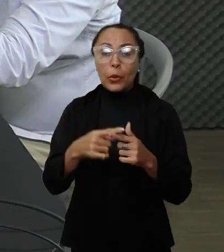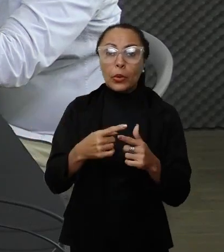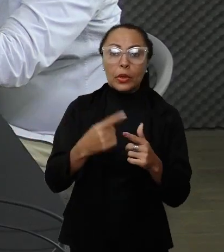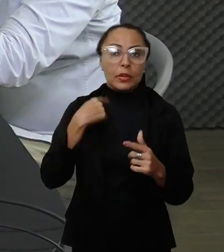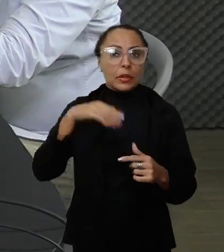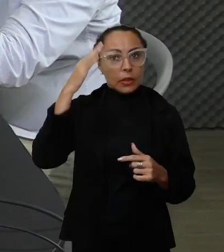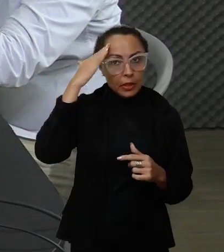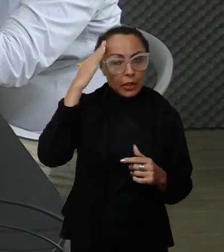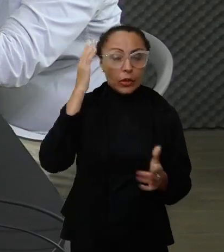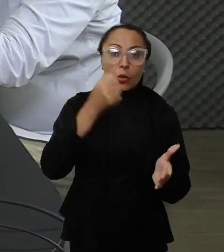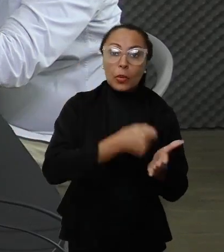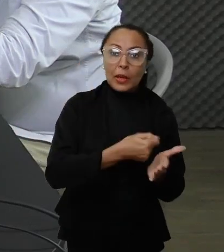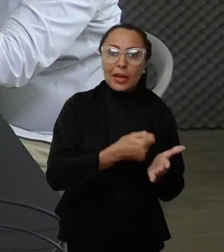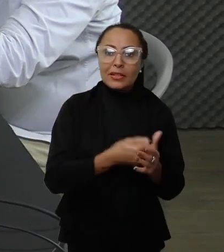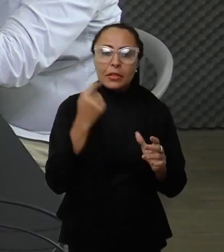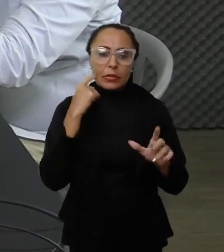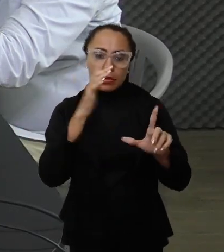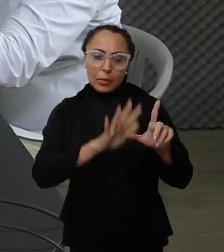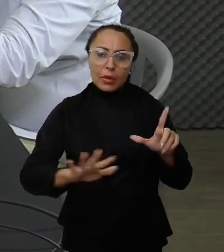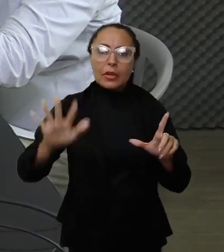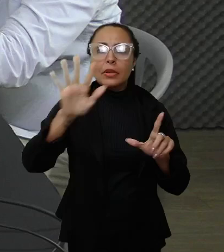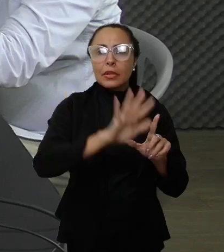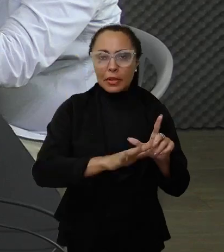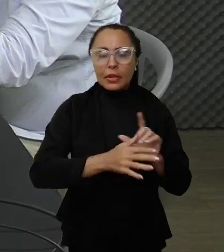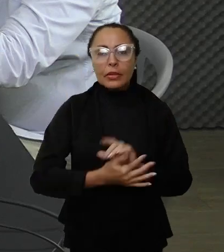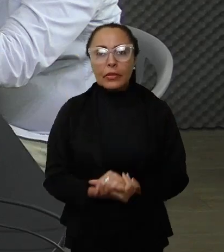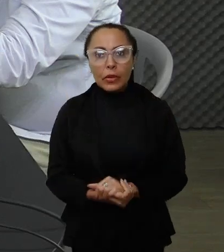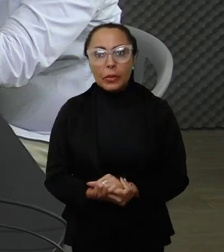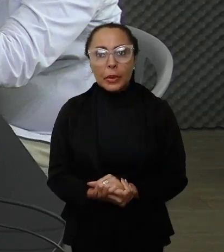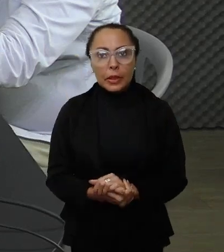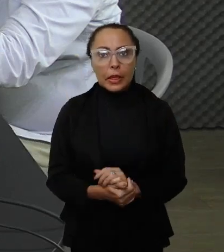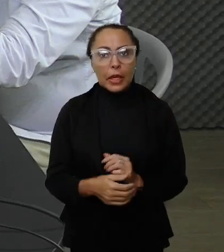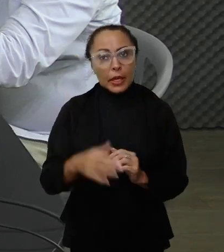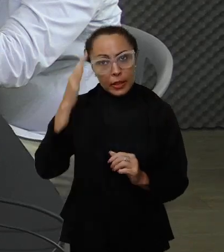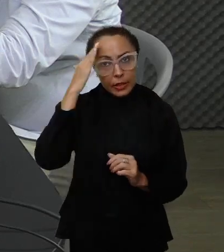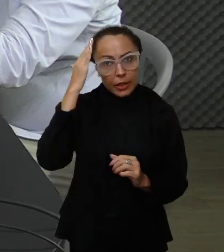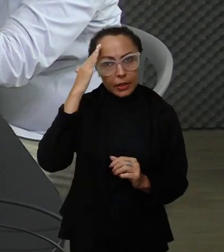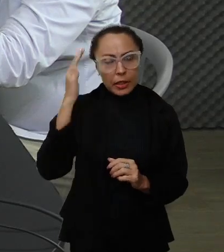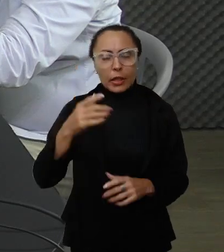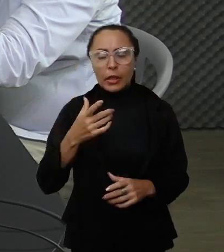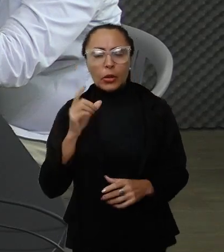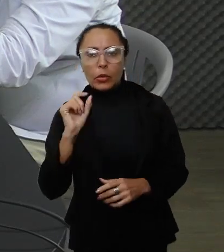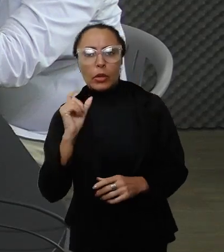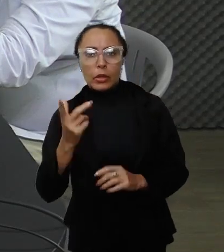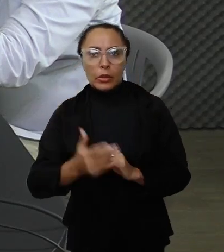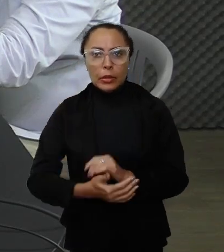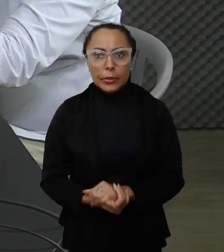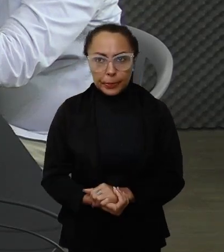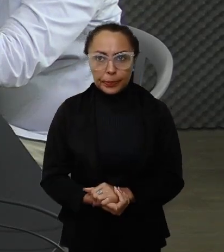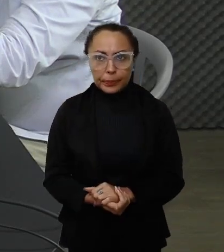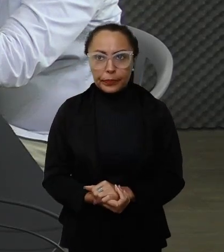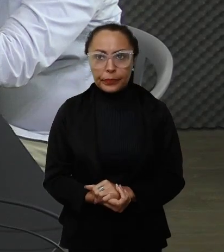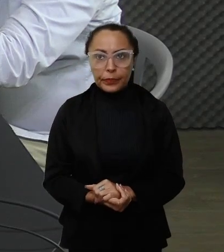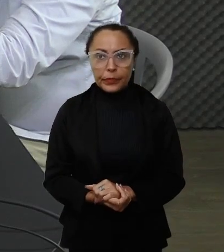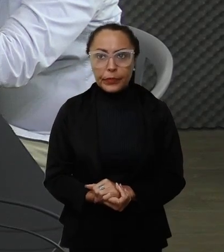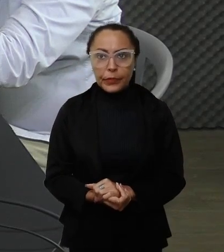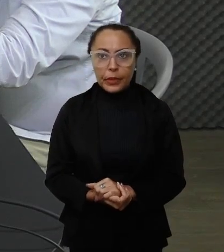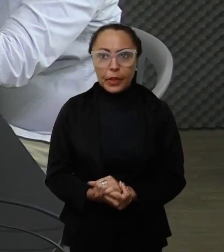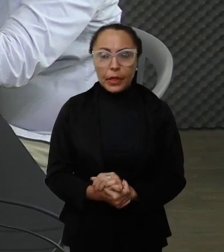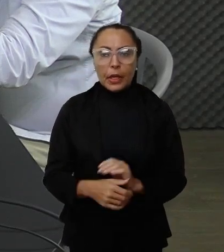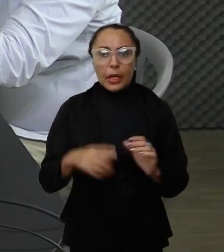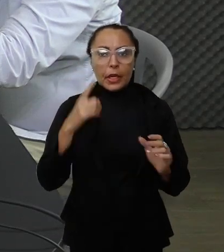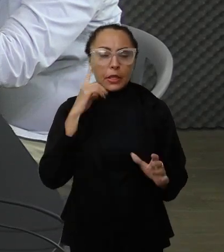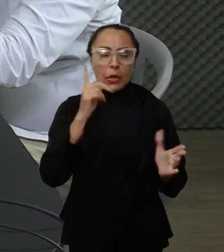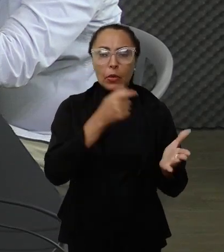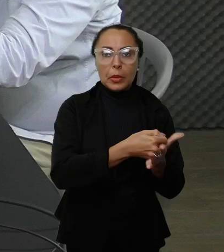a obrigação da plataforma tentar entender o que você está querendo dizer, está querendo perguntar. E não a obrigação sua saber o que você